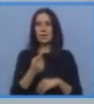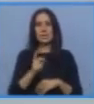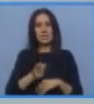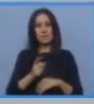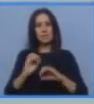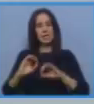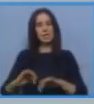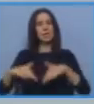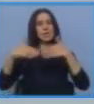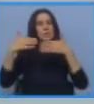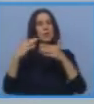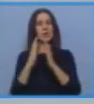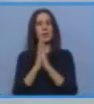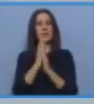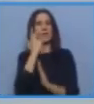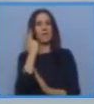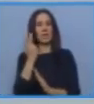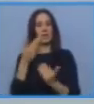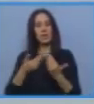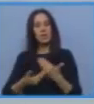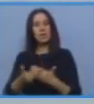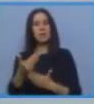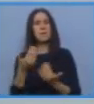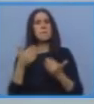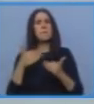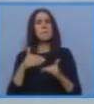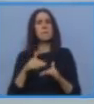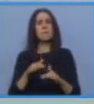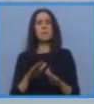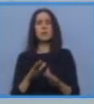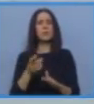esse início da vida da Igreja. Mas não é